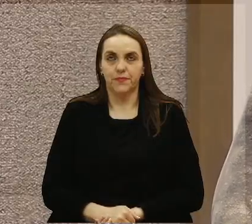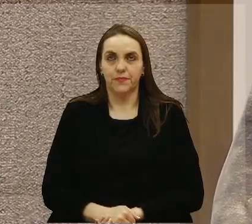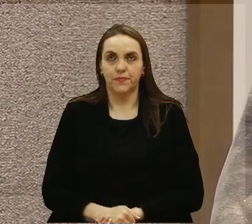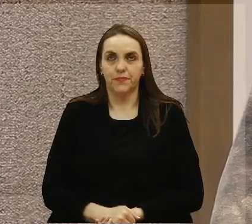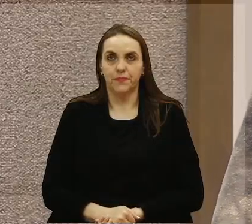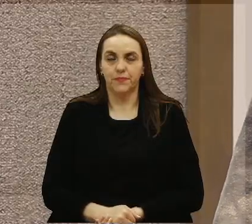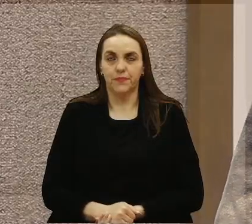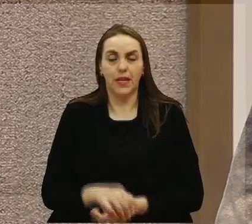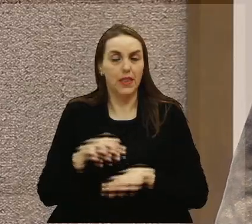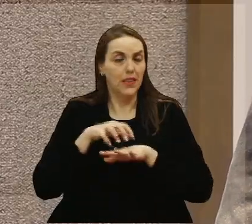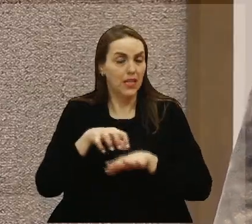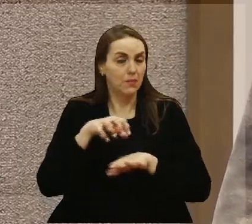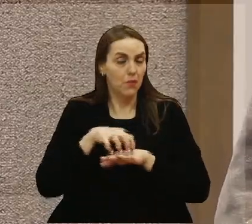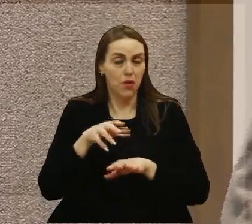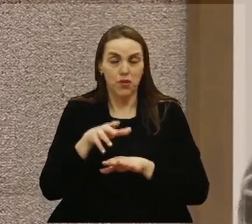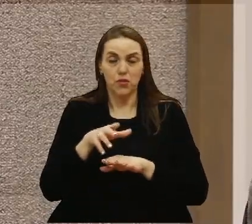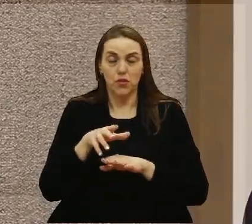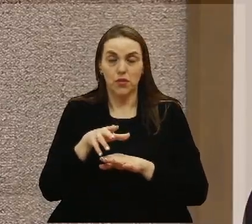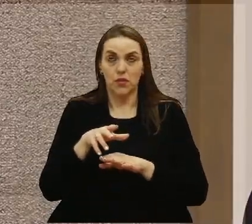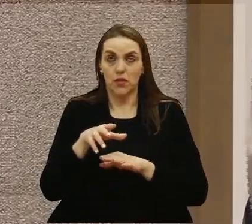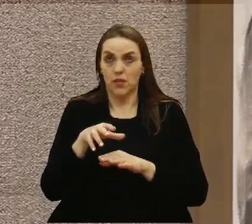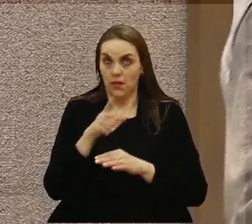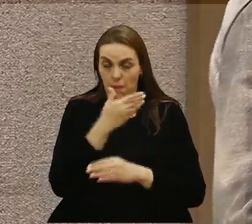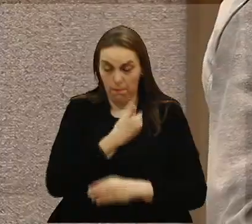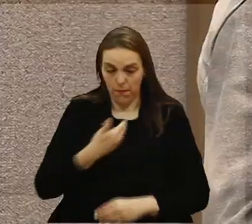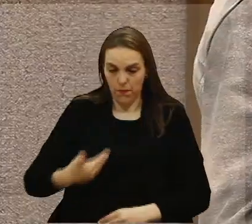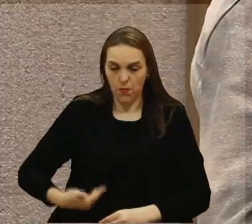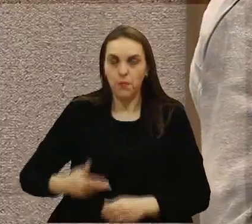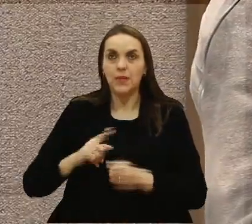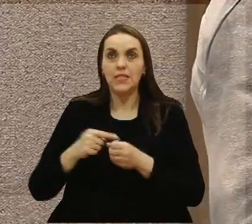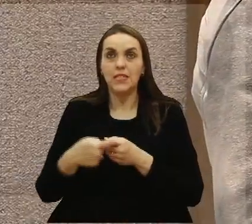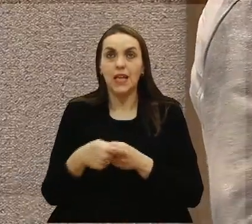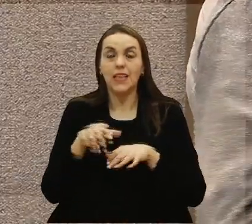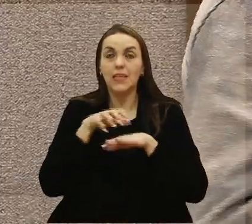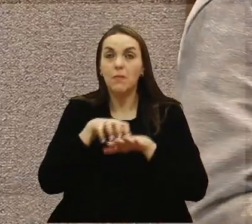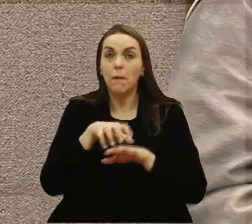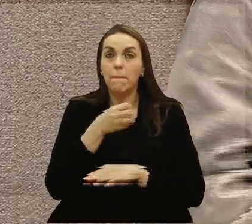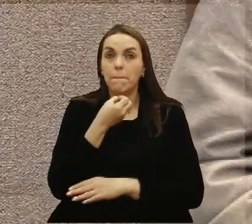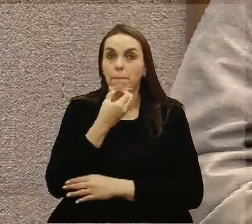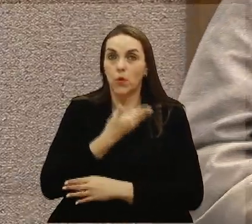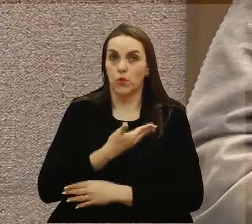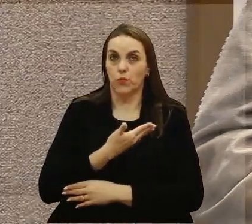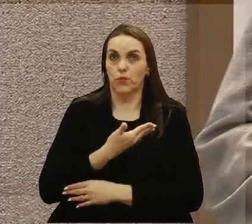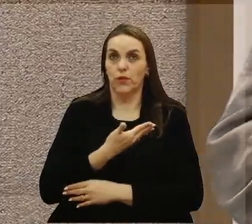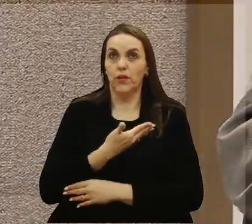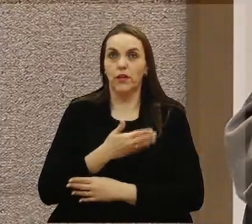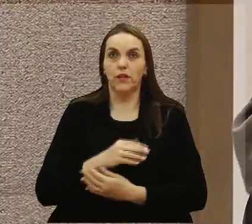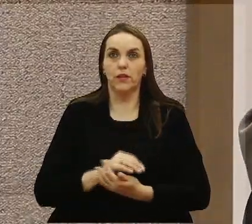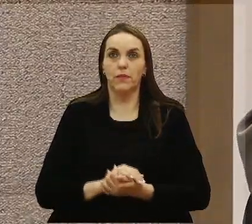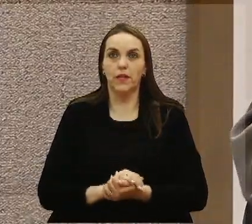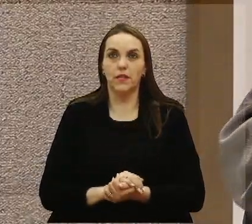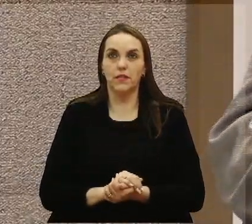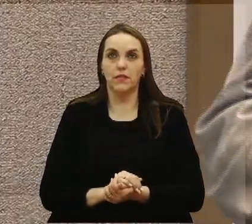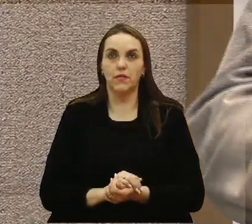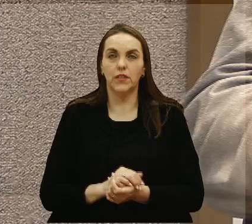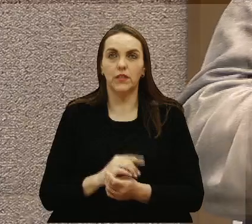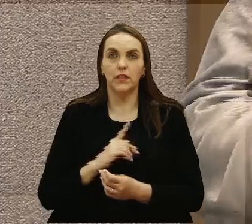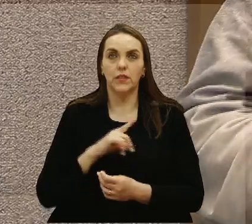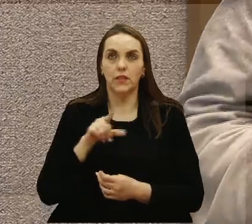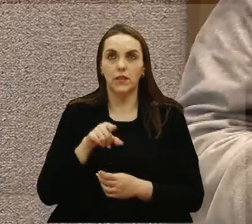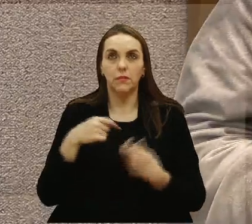O transporte público da nossa cidade é um transporte bom. Nosso transporte precisa